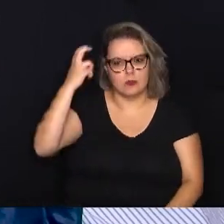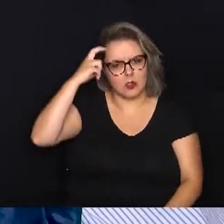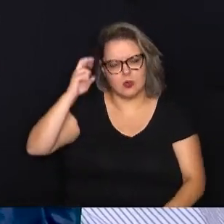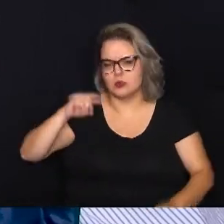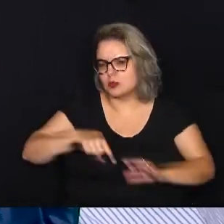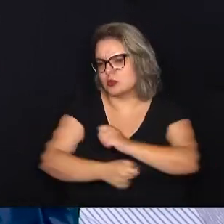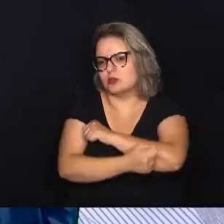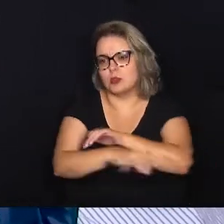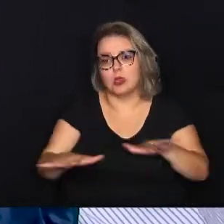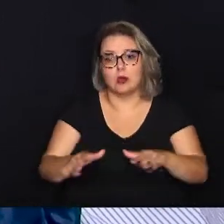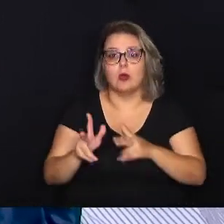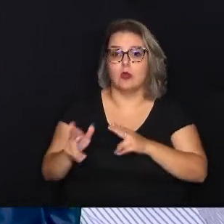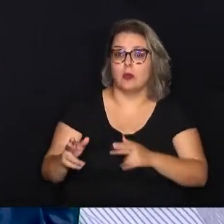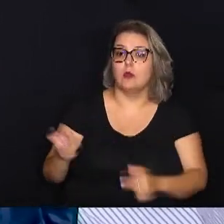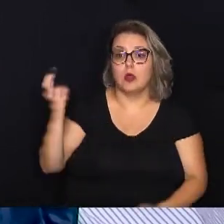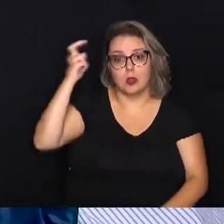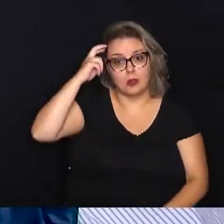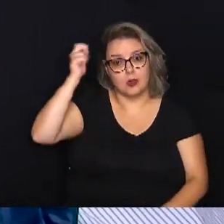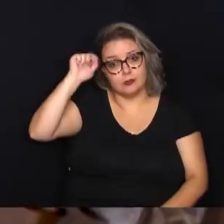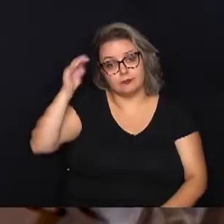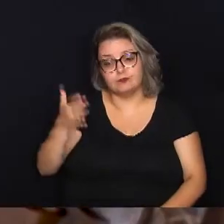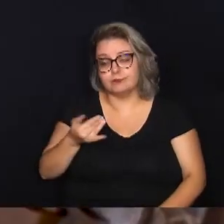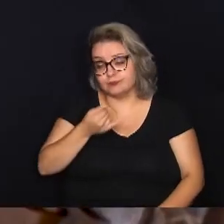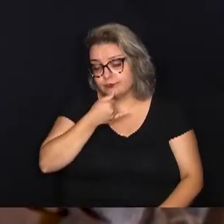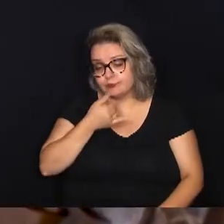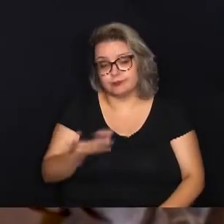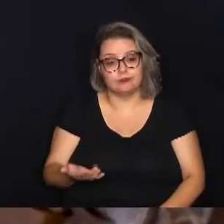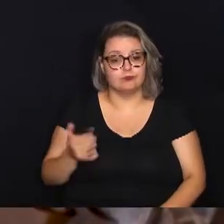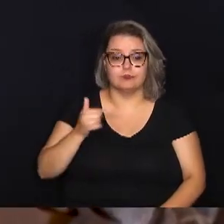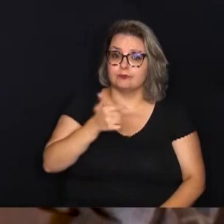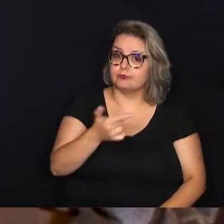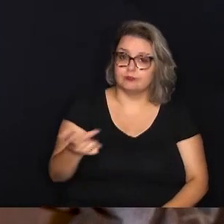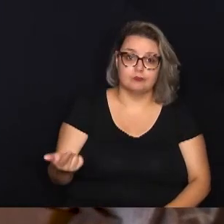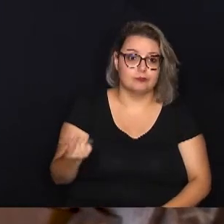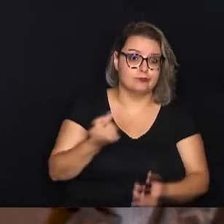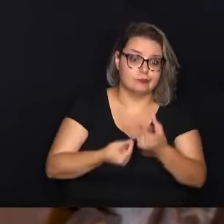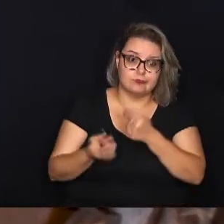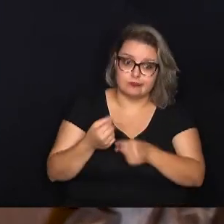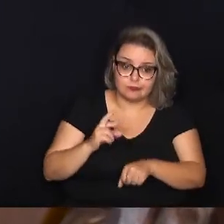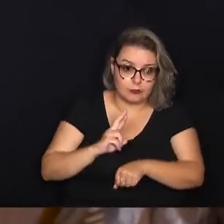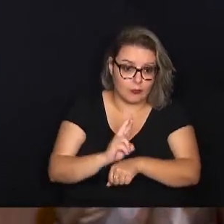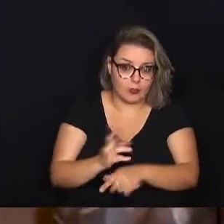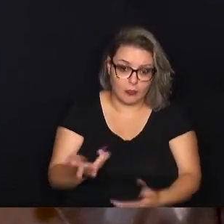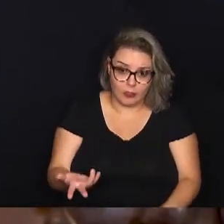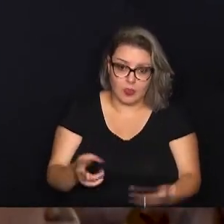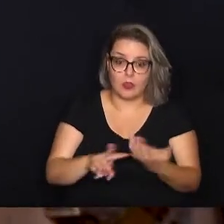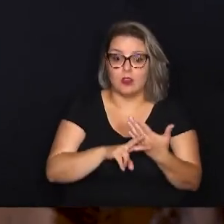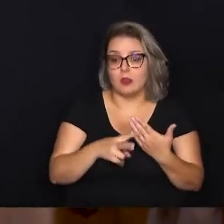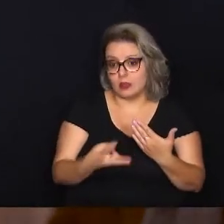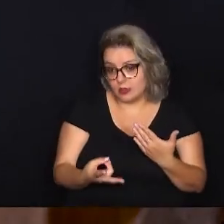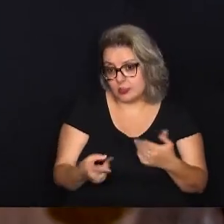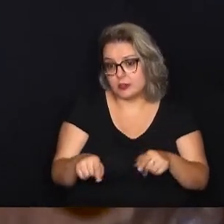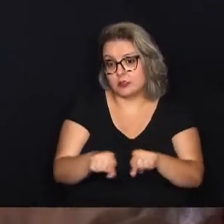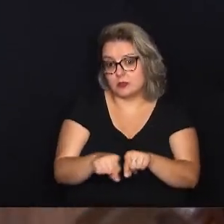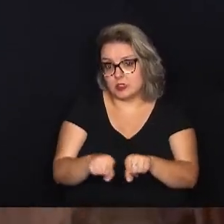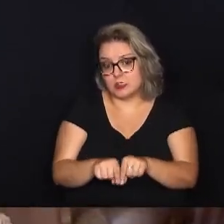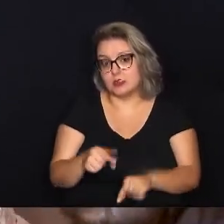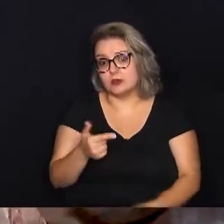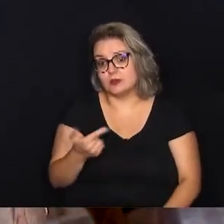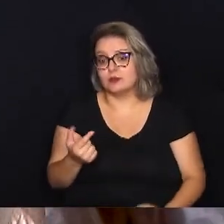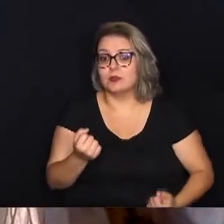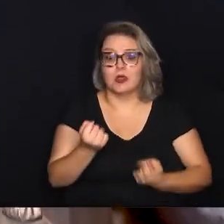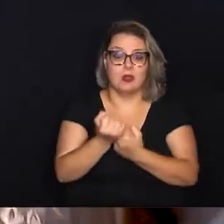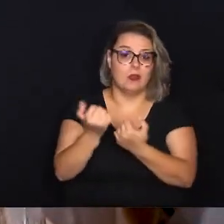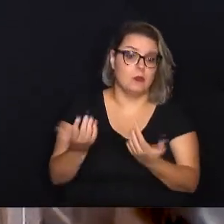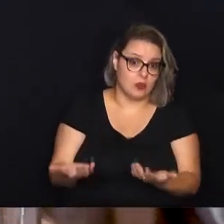uma cultura tão imensa que nem a cultura africana. Infelizmente, a gente não tem muitos recursos e, consequentemente, também